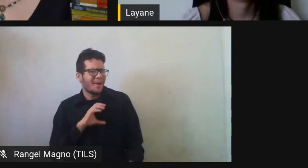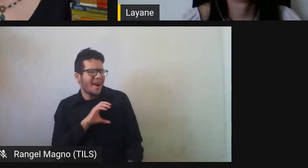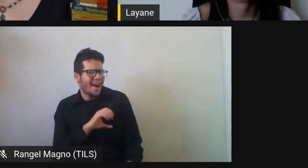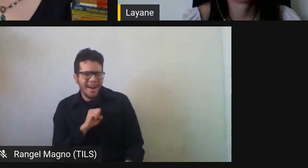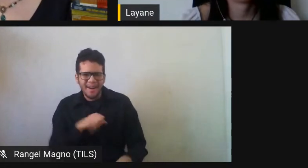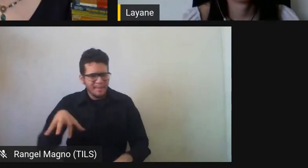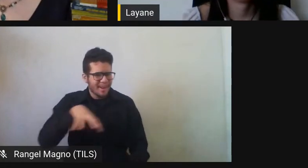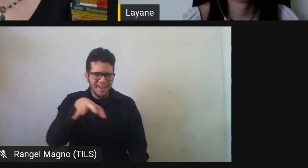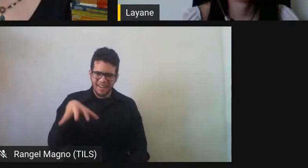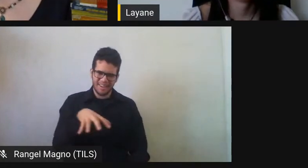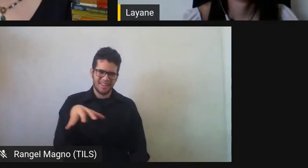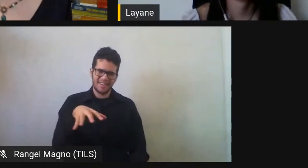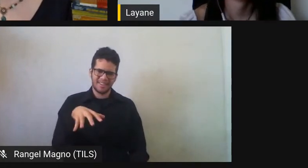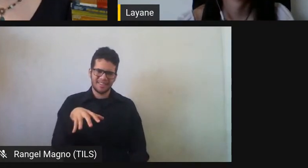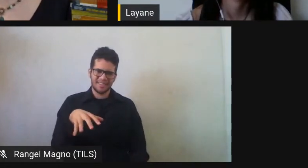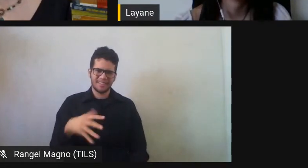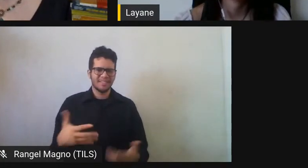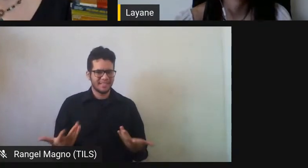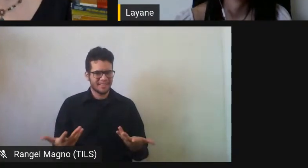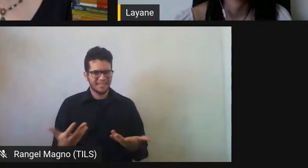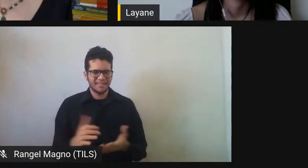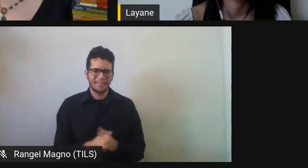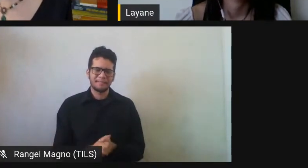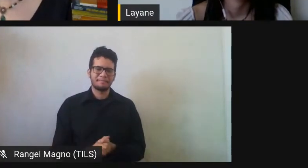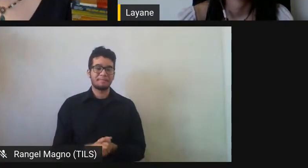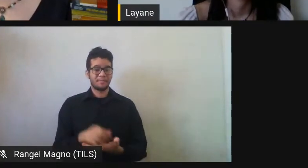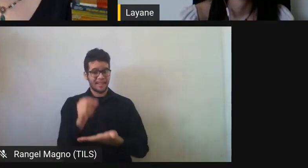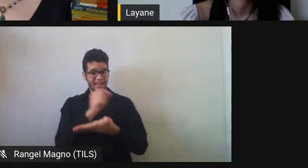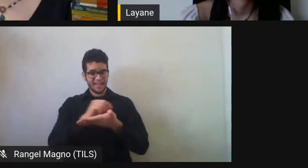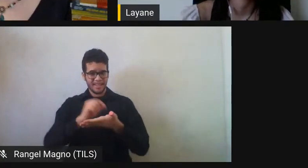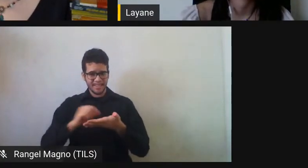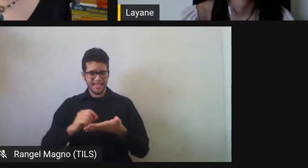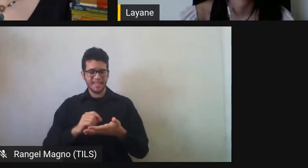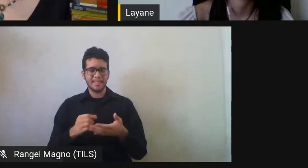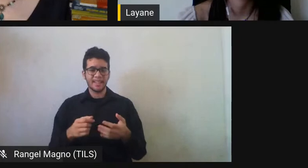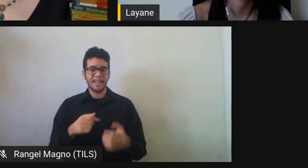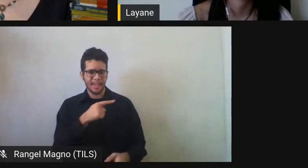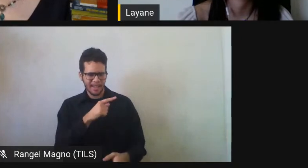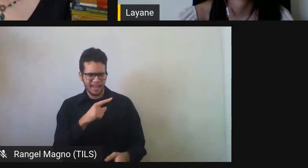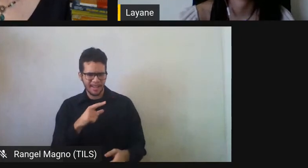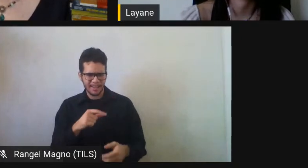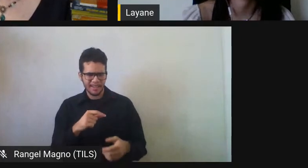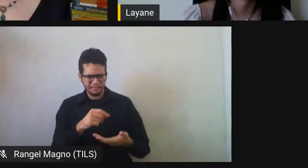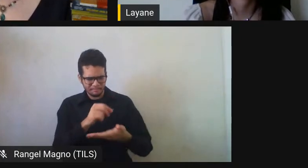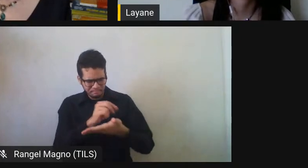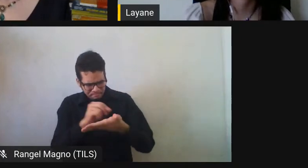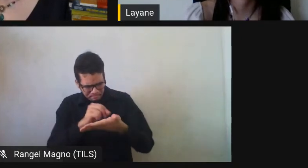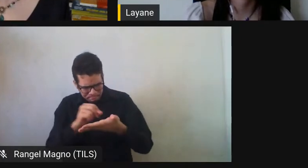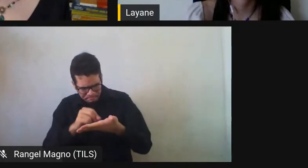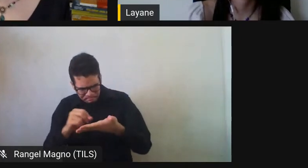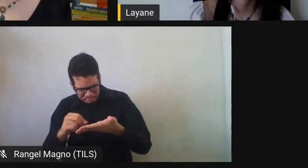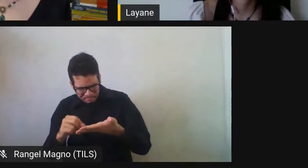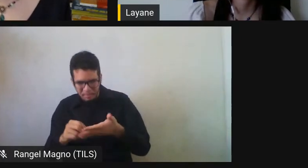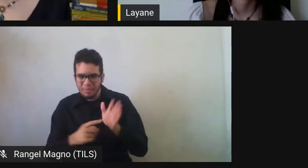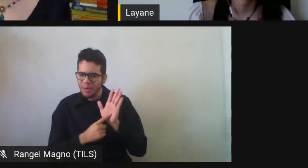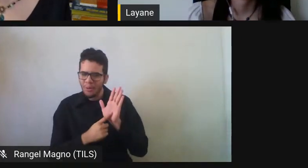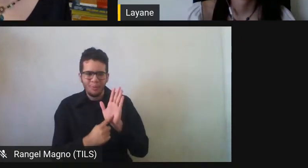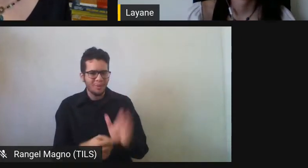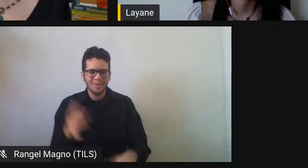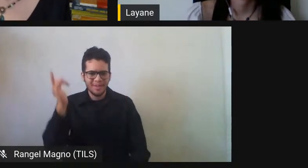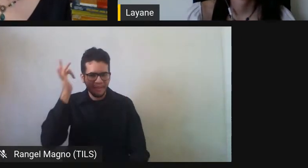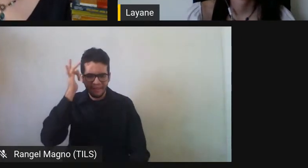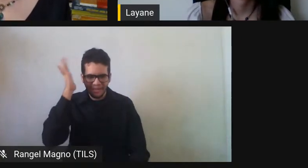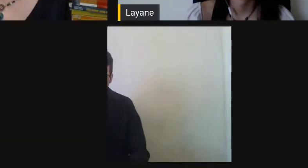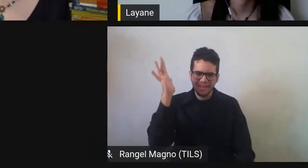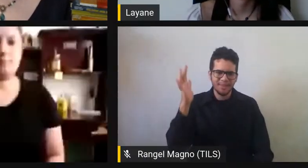30 mil folhas escritas que nós temos até agora deixadas por ele mostram a paixão com que ele se